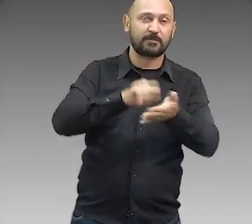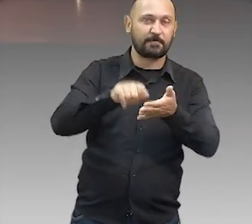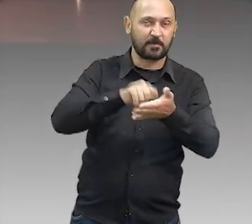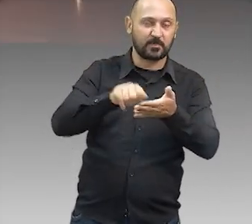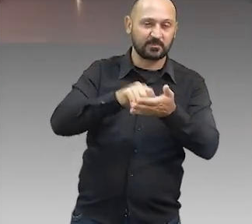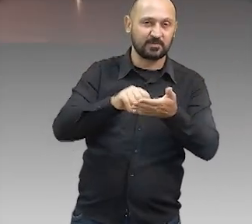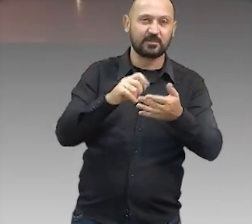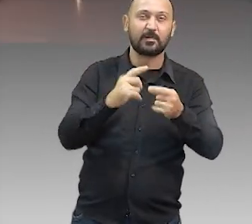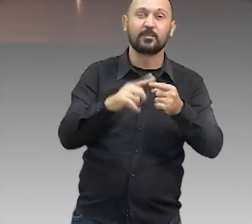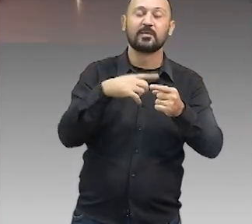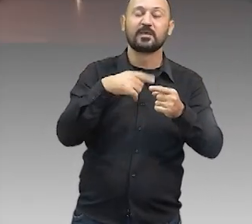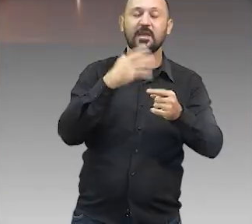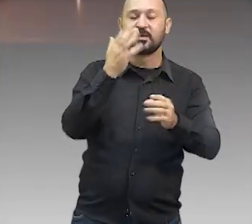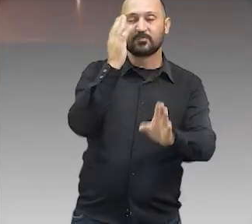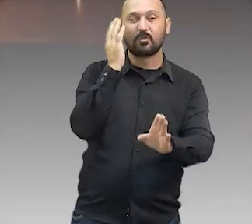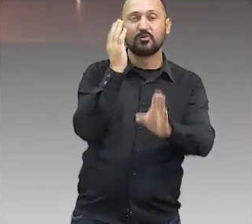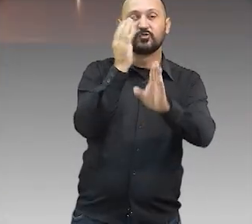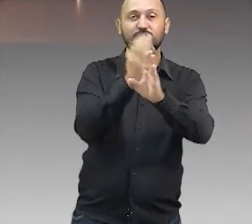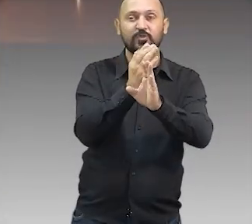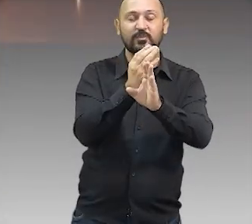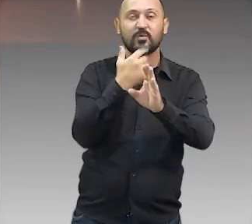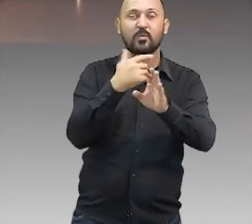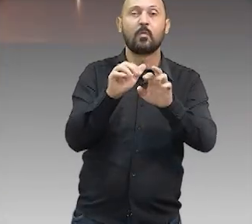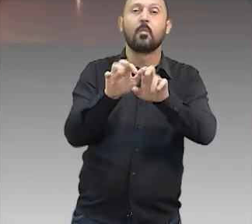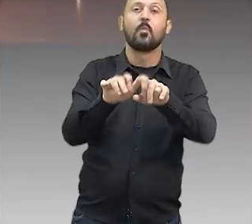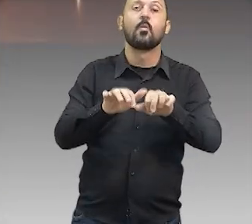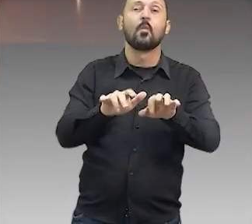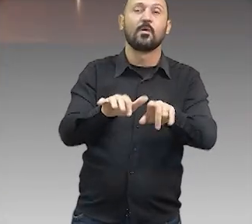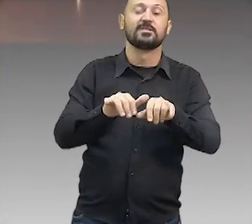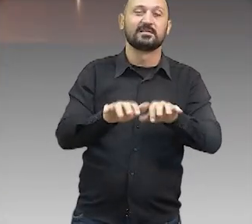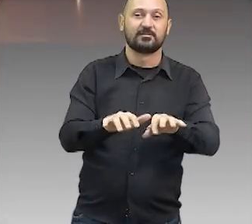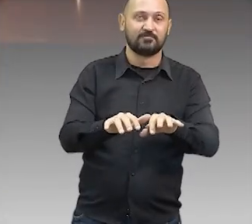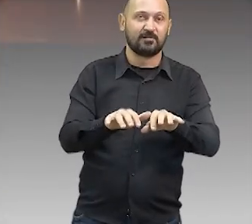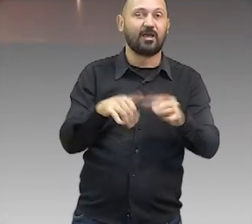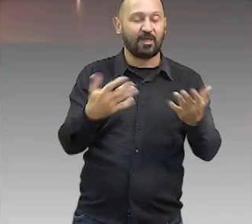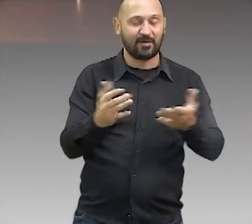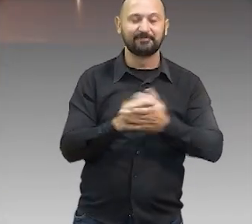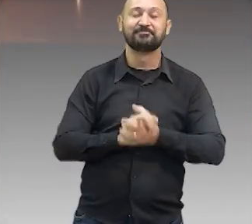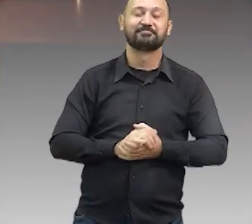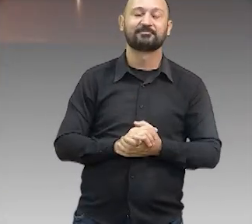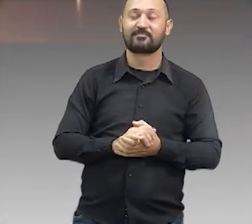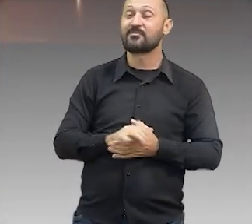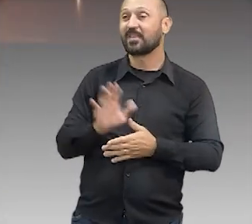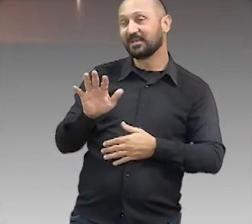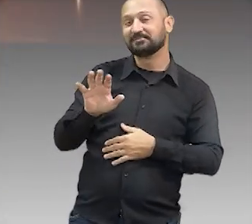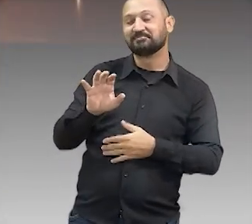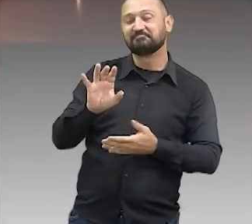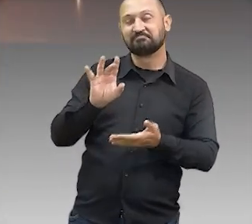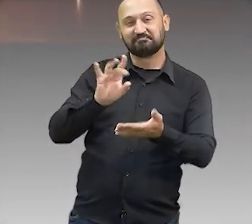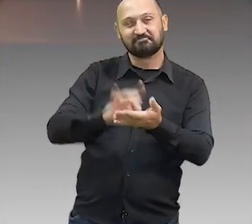escrita. Se descobriu, então, um redator a partir de então? Na verdade,